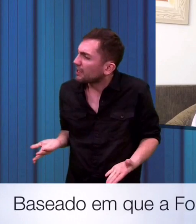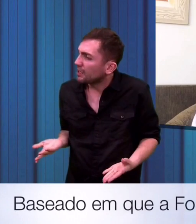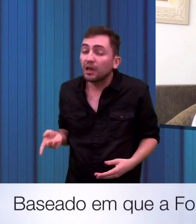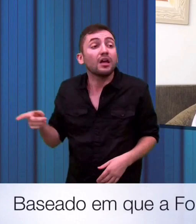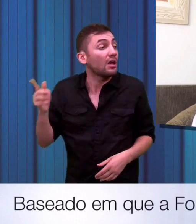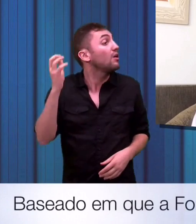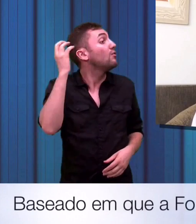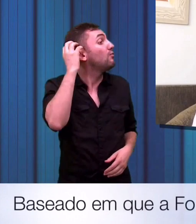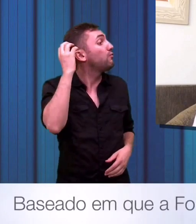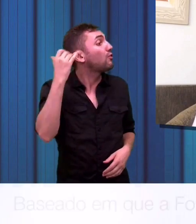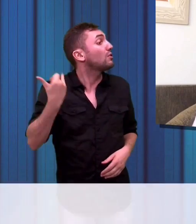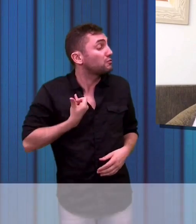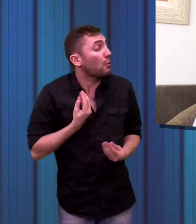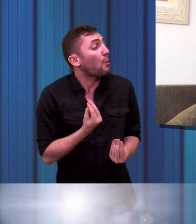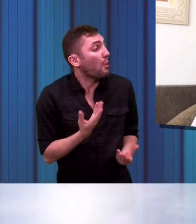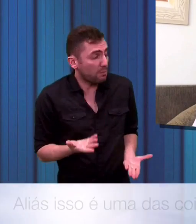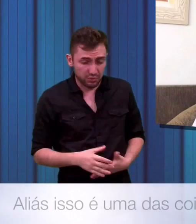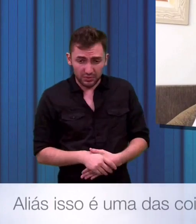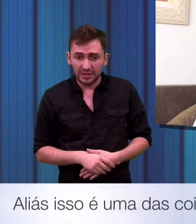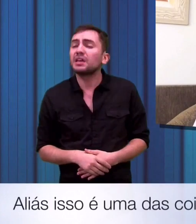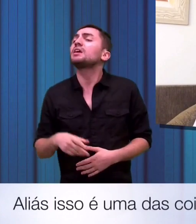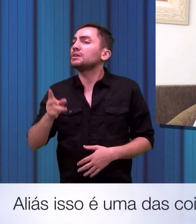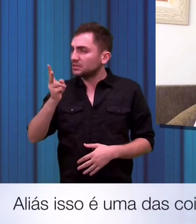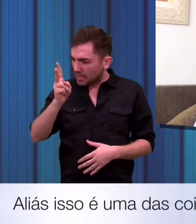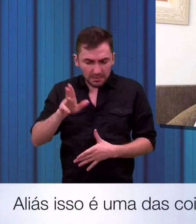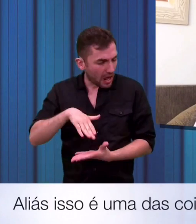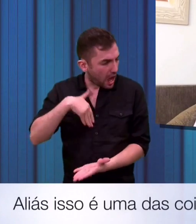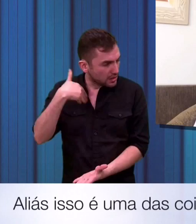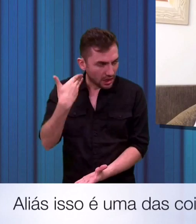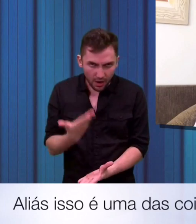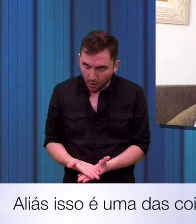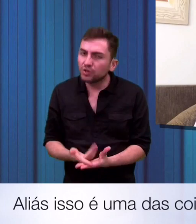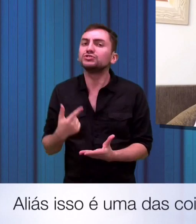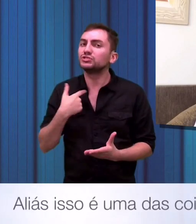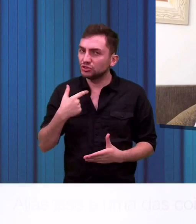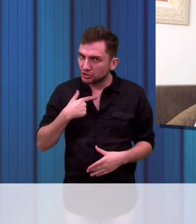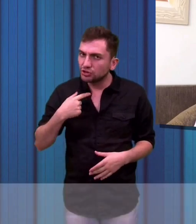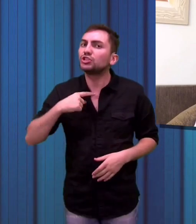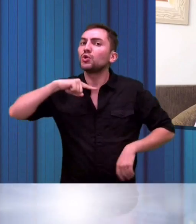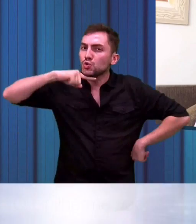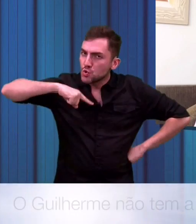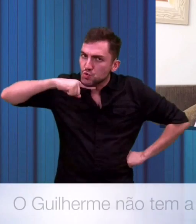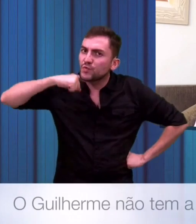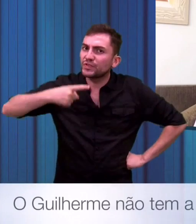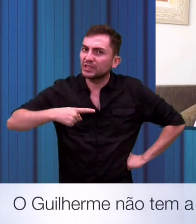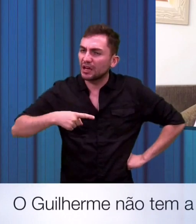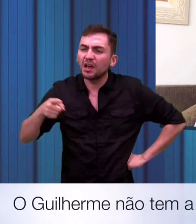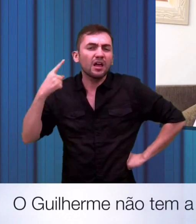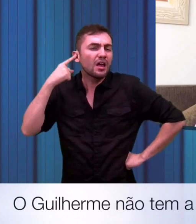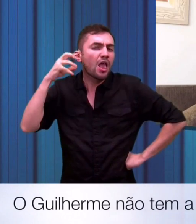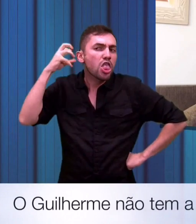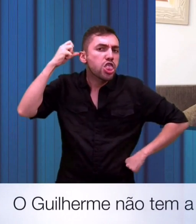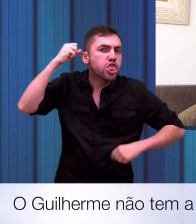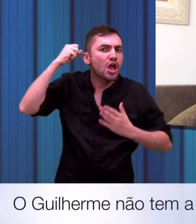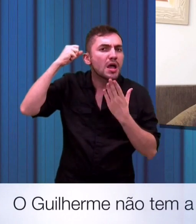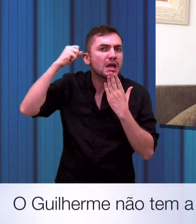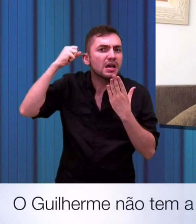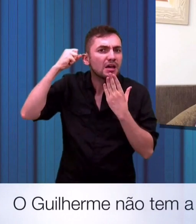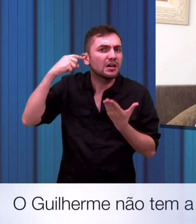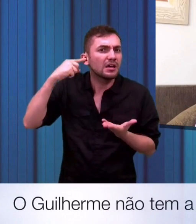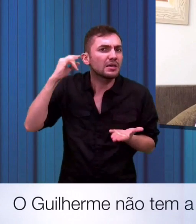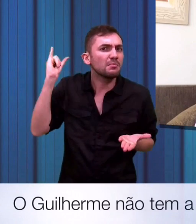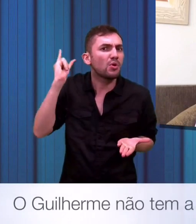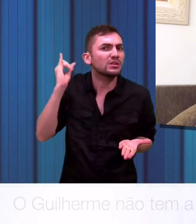quê? A fono me fala isso. Aliás, isso é uma das coisas que eu questiono e muito. O Guilherme não tem uma má